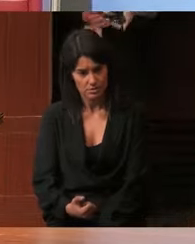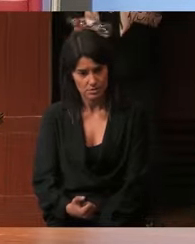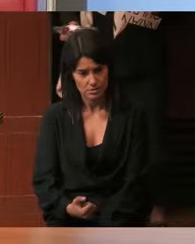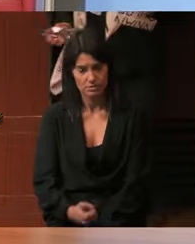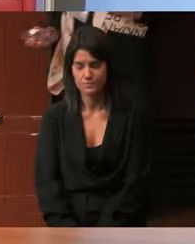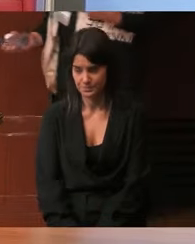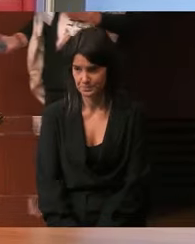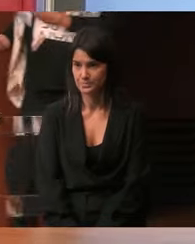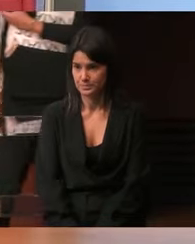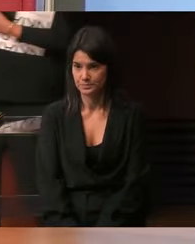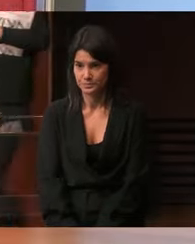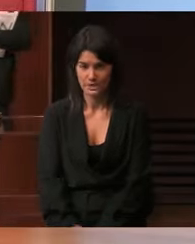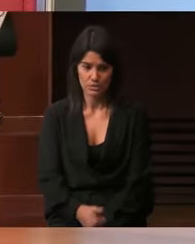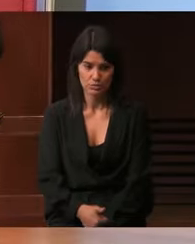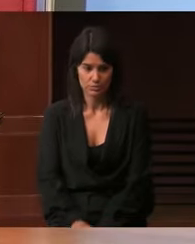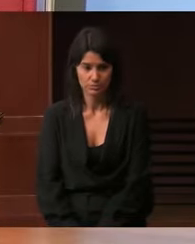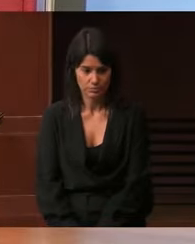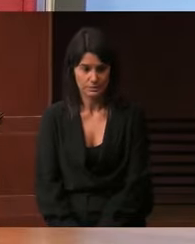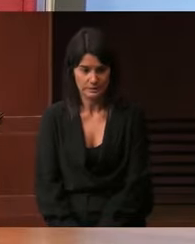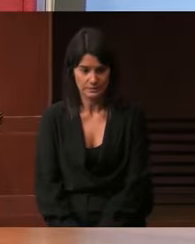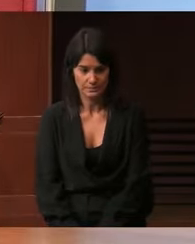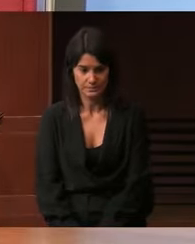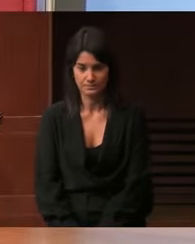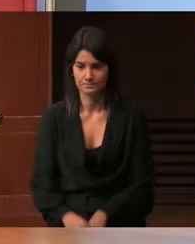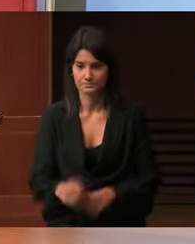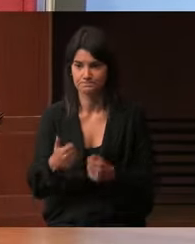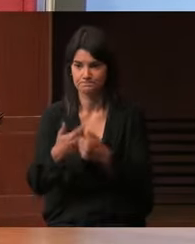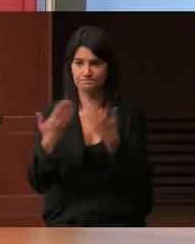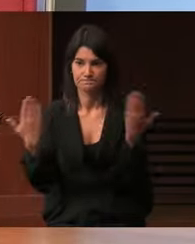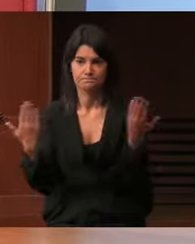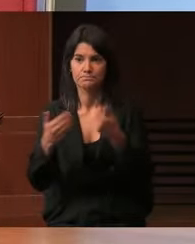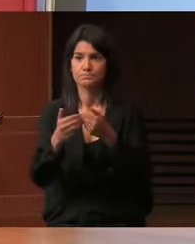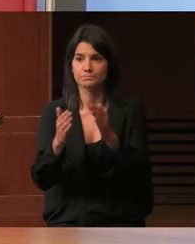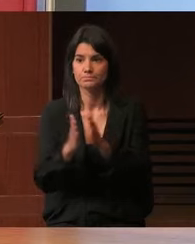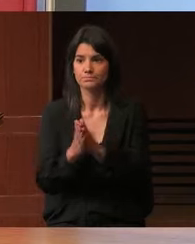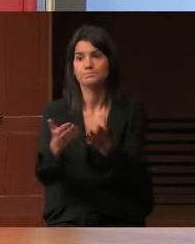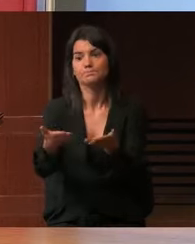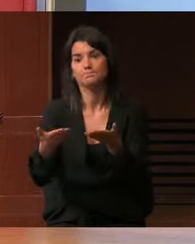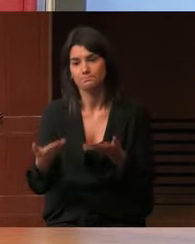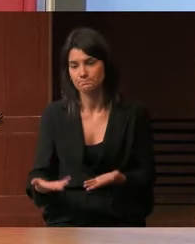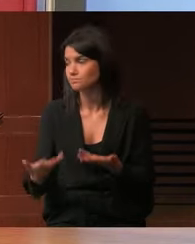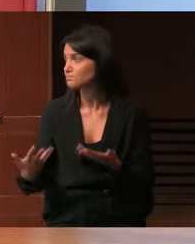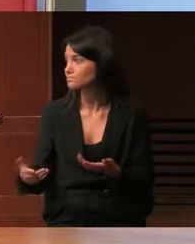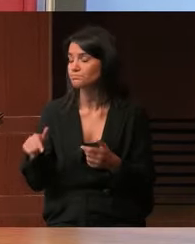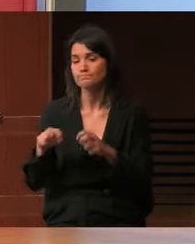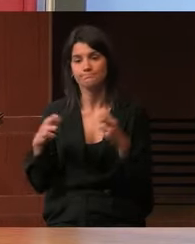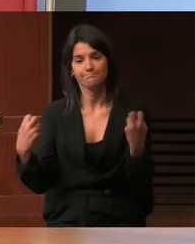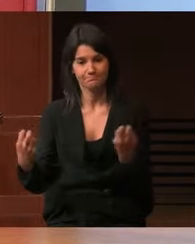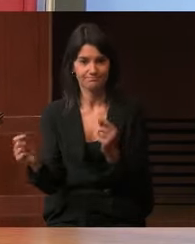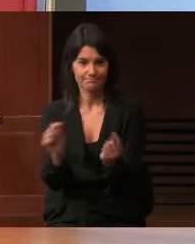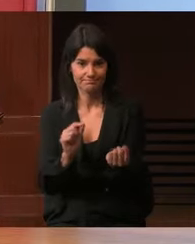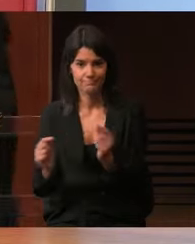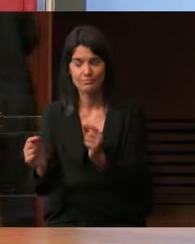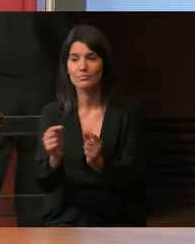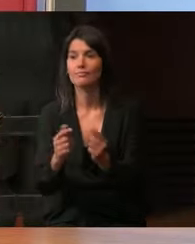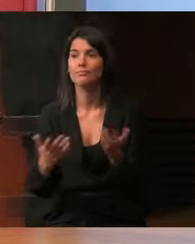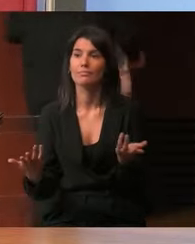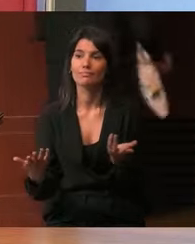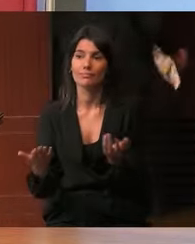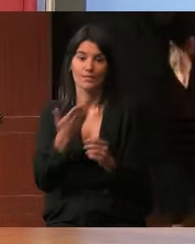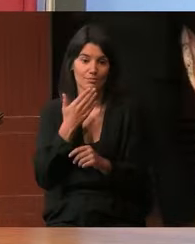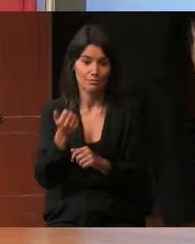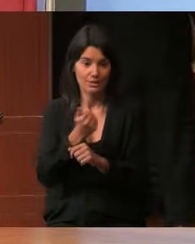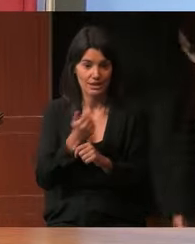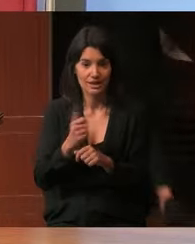Então, muito bom dia a todos, muito bem-vindos a esta mesa redonda. E depois deste belíssimo